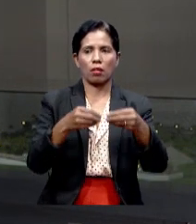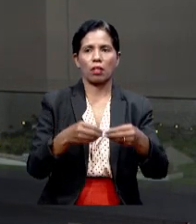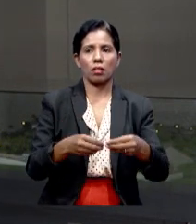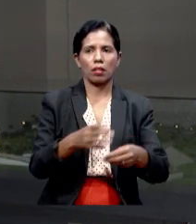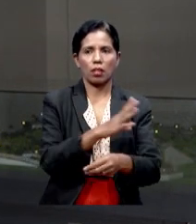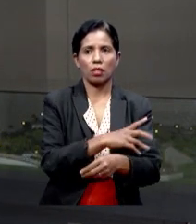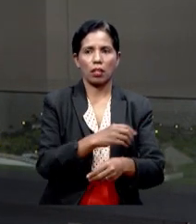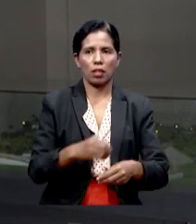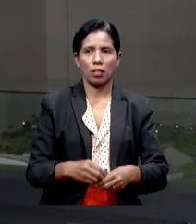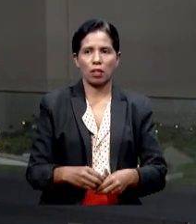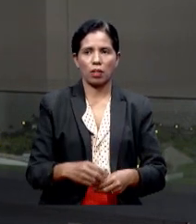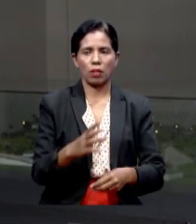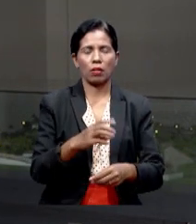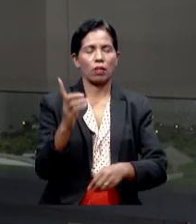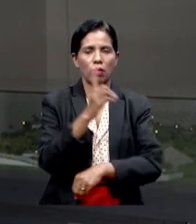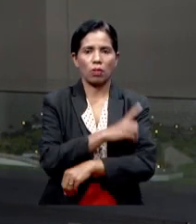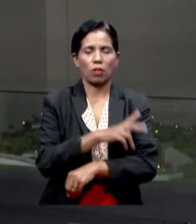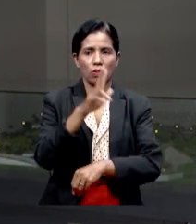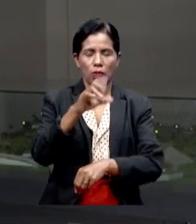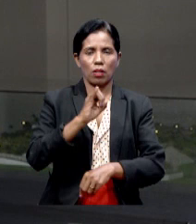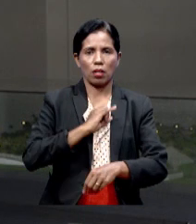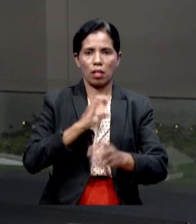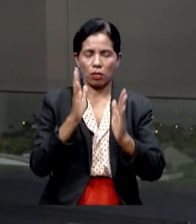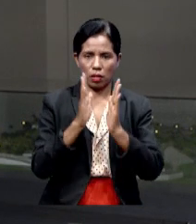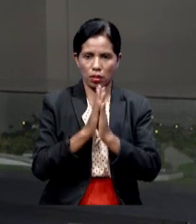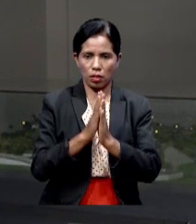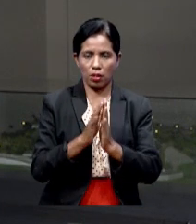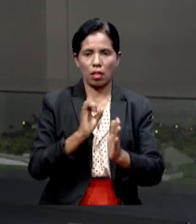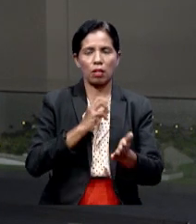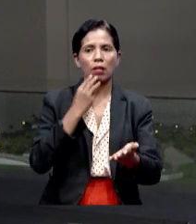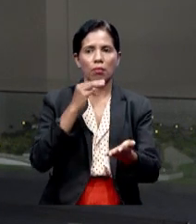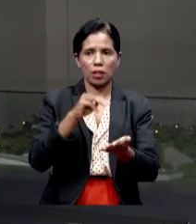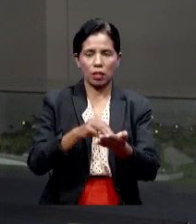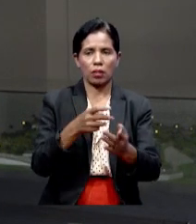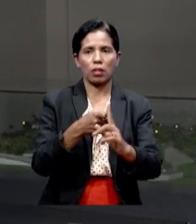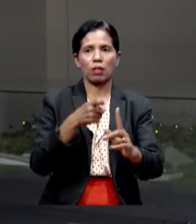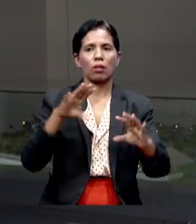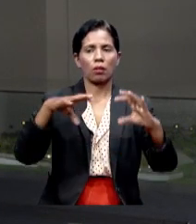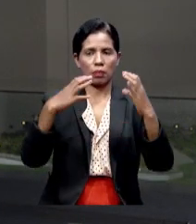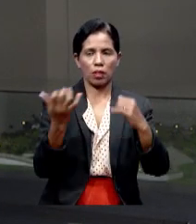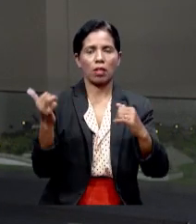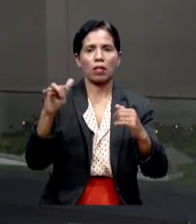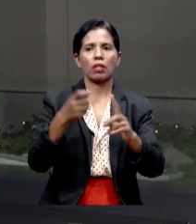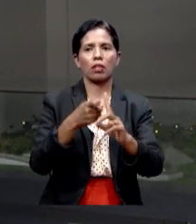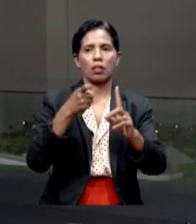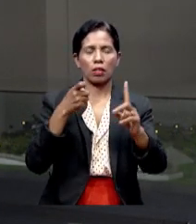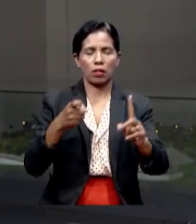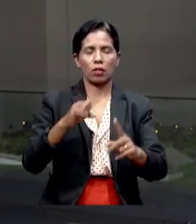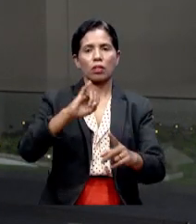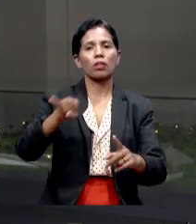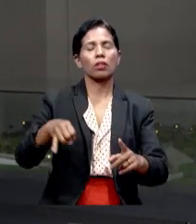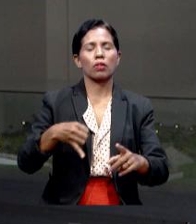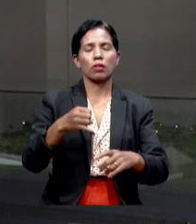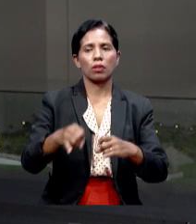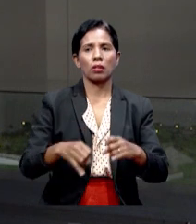acontece la liu loron tolu depois de haureza hau heta mensagem diretamente husi comissão sira husi jornada mundial juventude nian